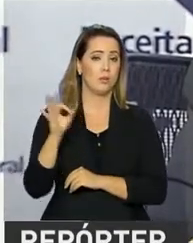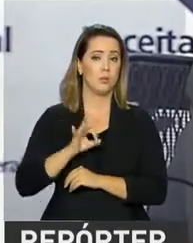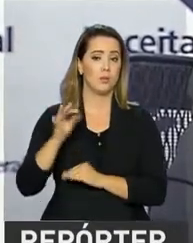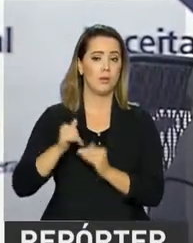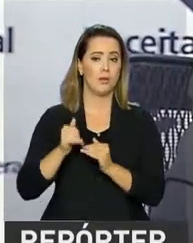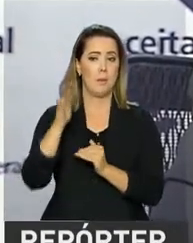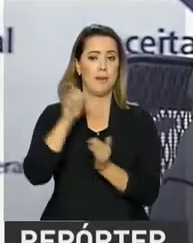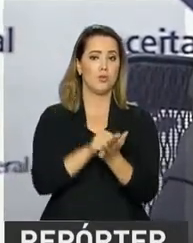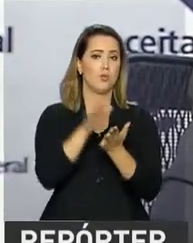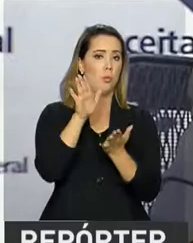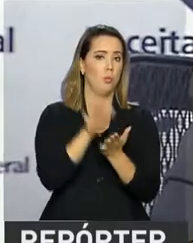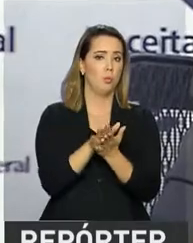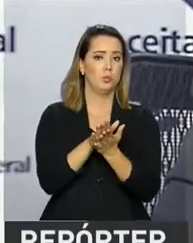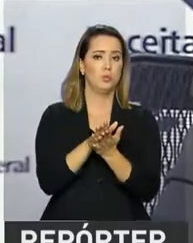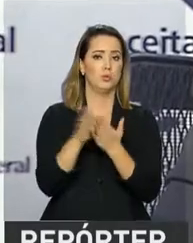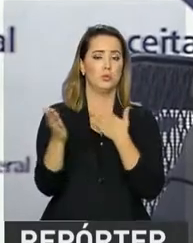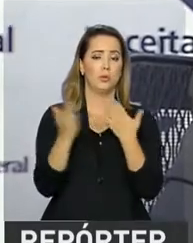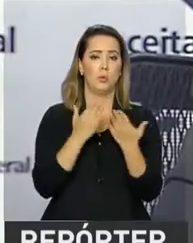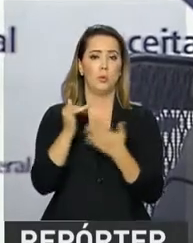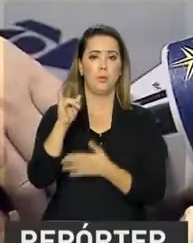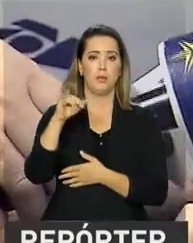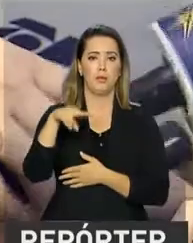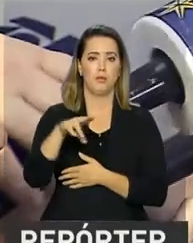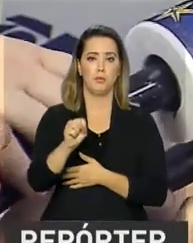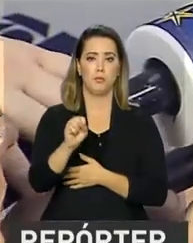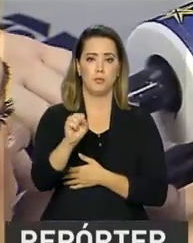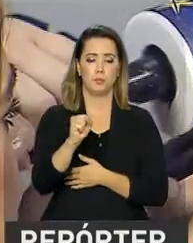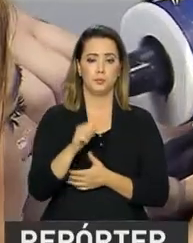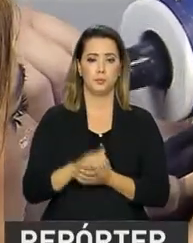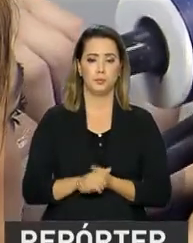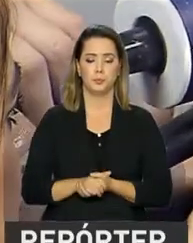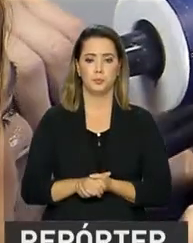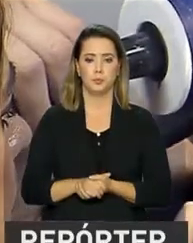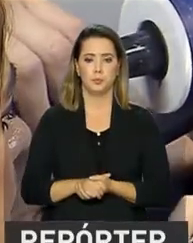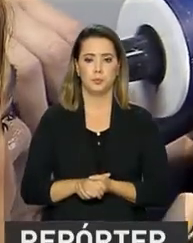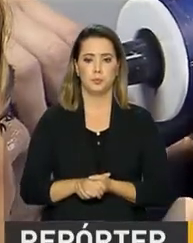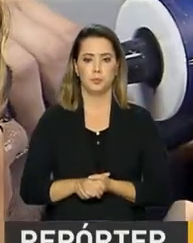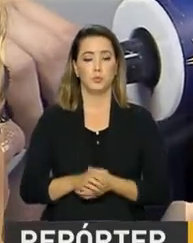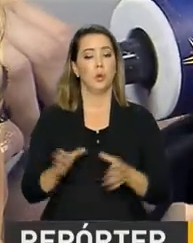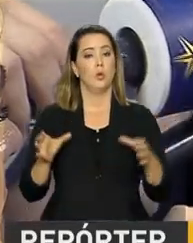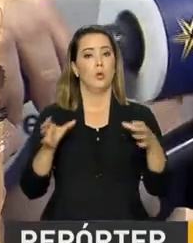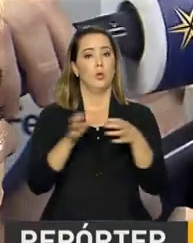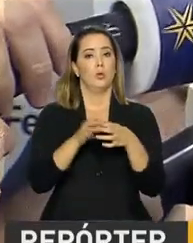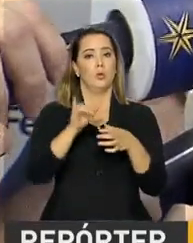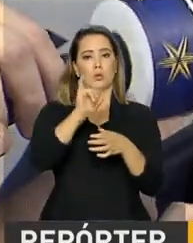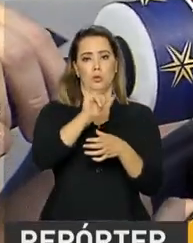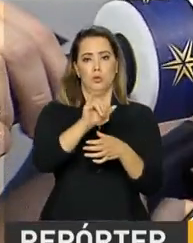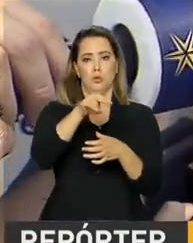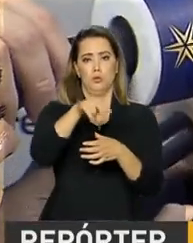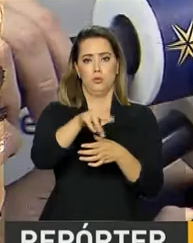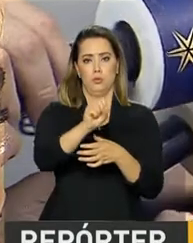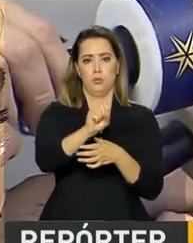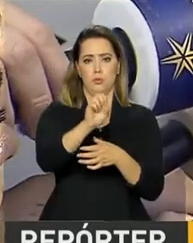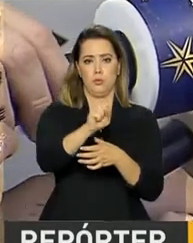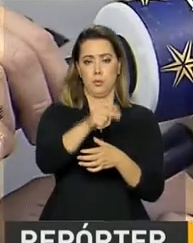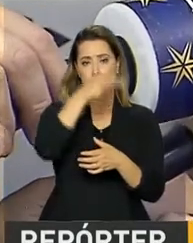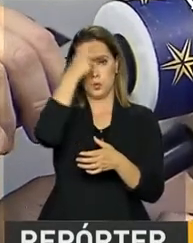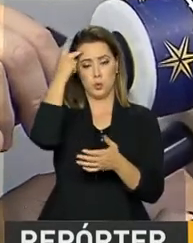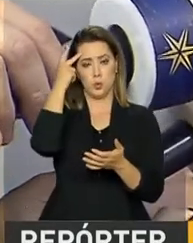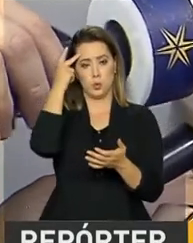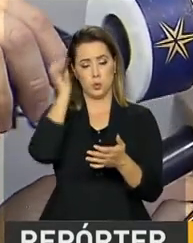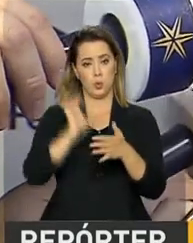autuações em relação à previdência social na área da previdência as principais e pode ser a negação a contratação de pessoas jurídicas